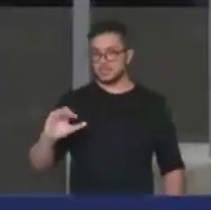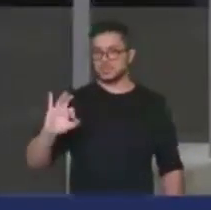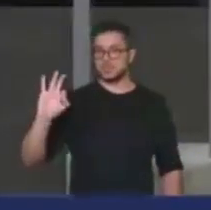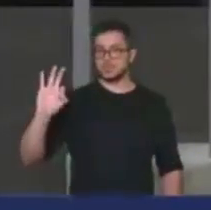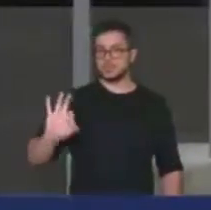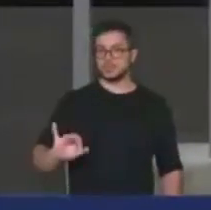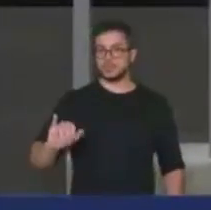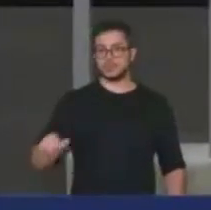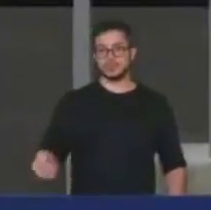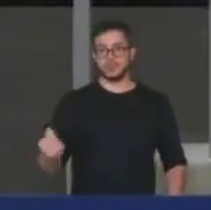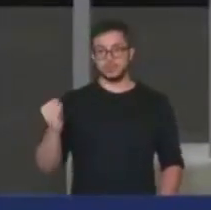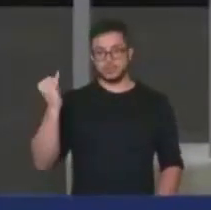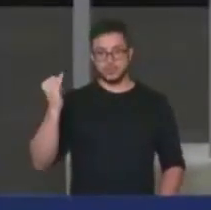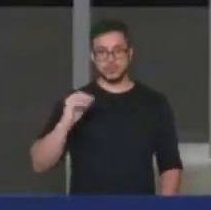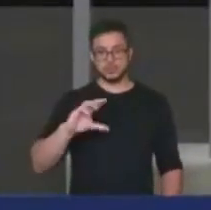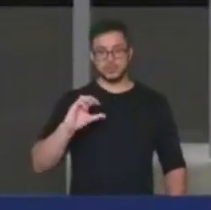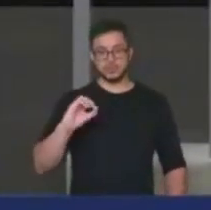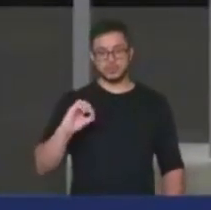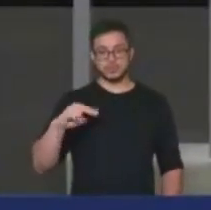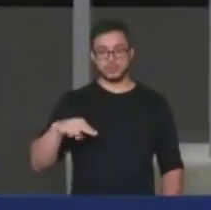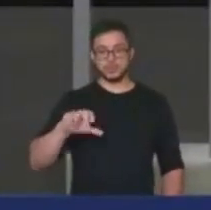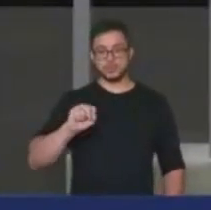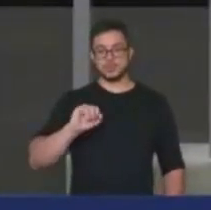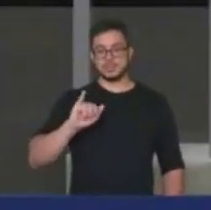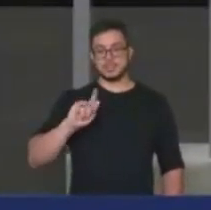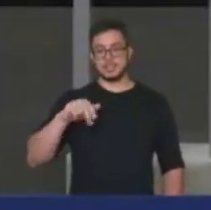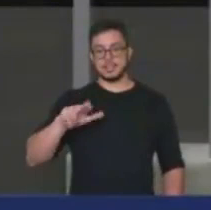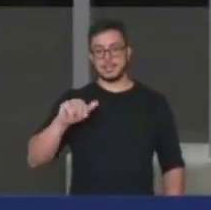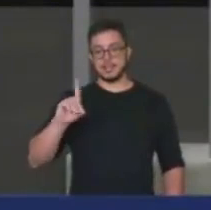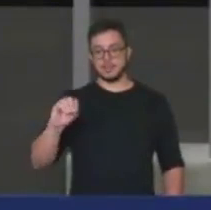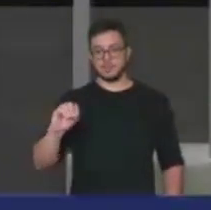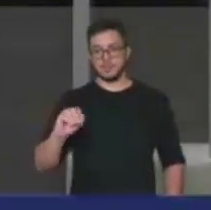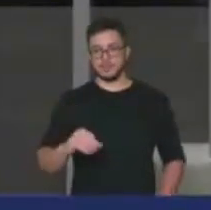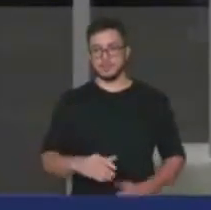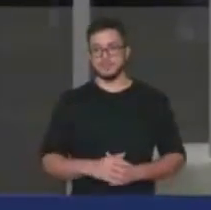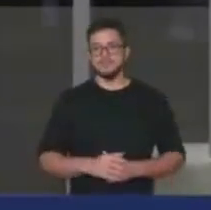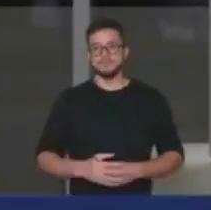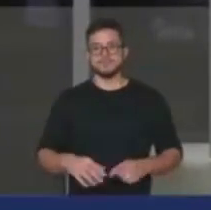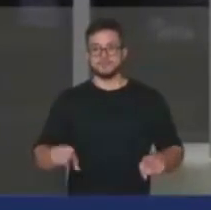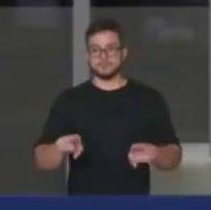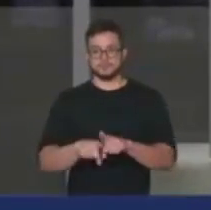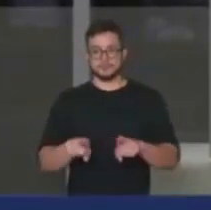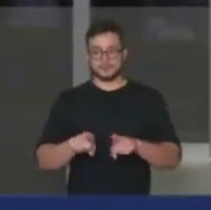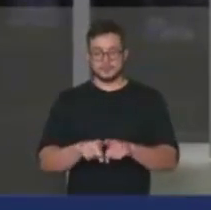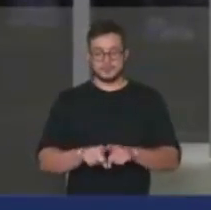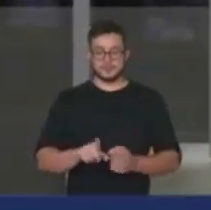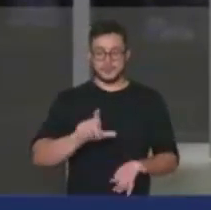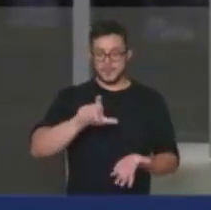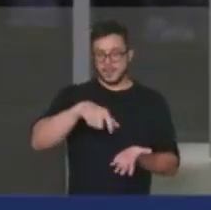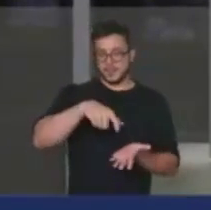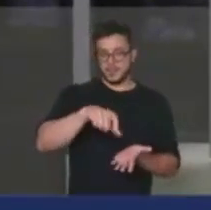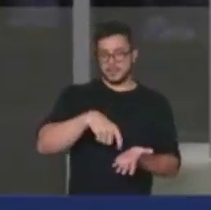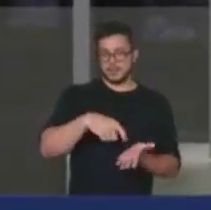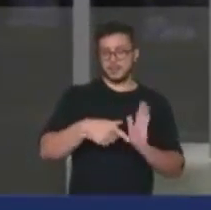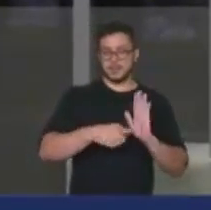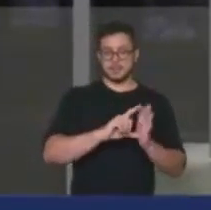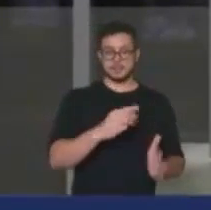juros consignados. E vai abaixar a taxa de juros também no cartão de 3,06